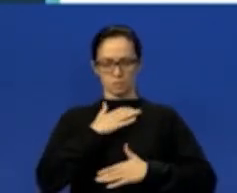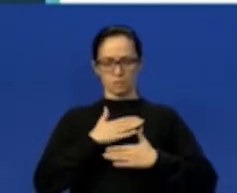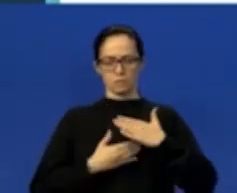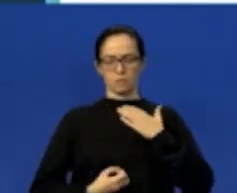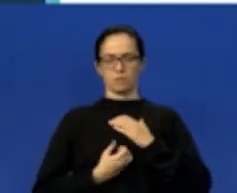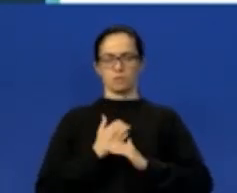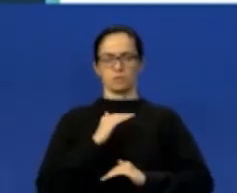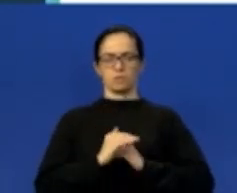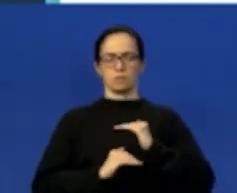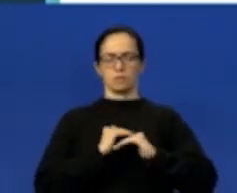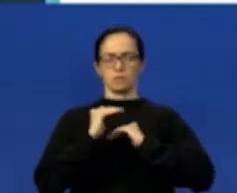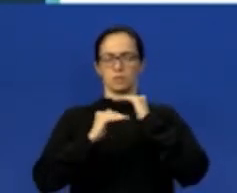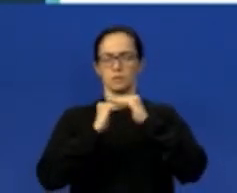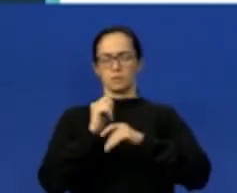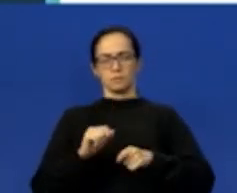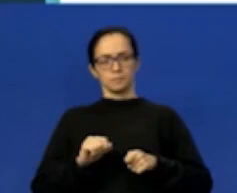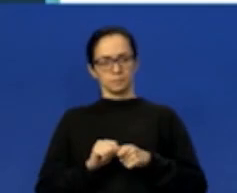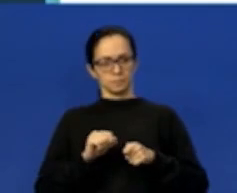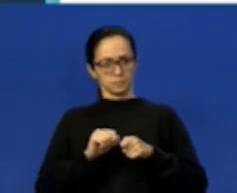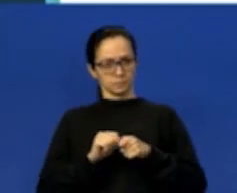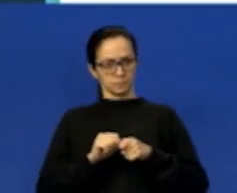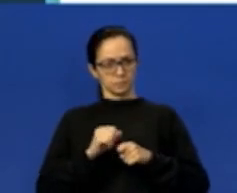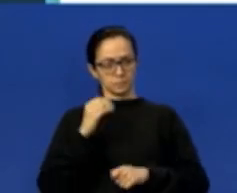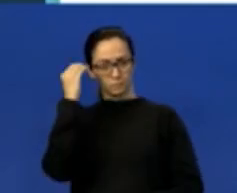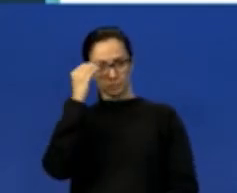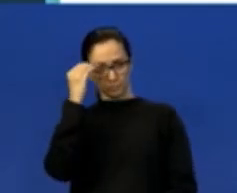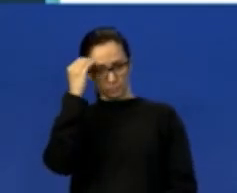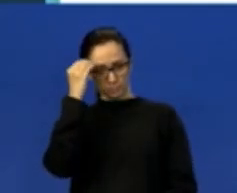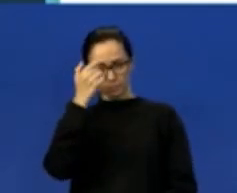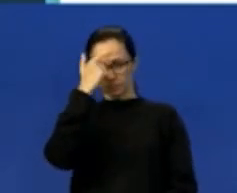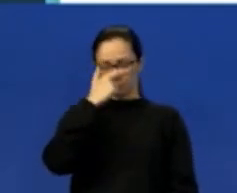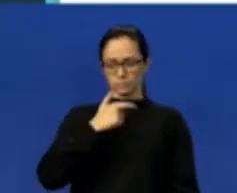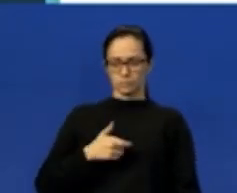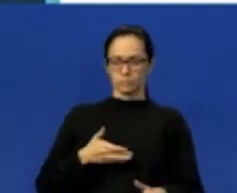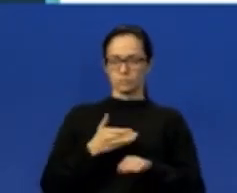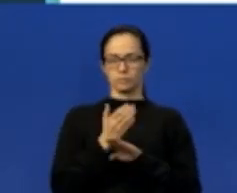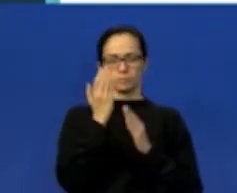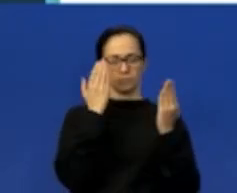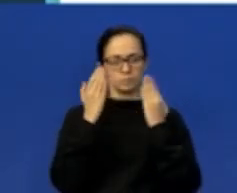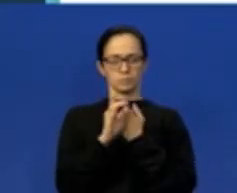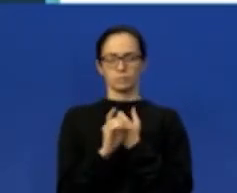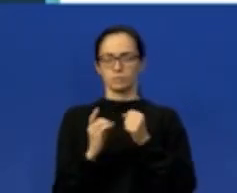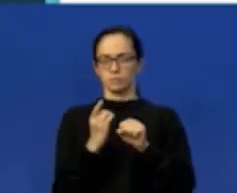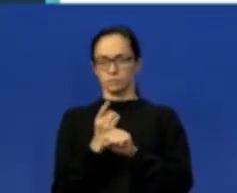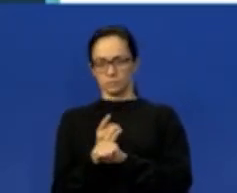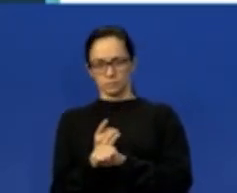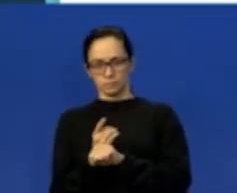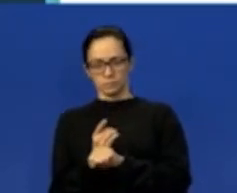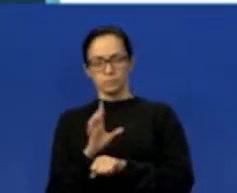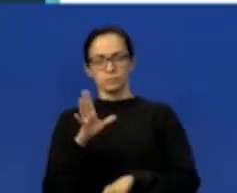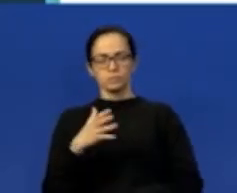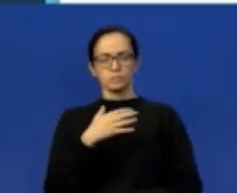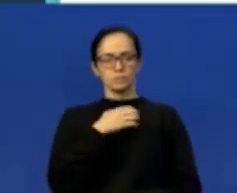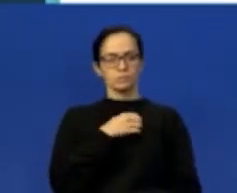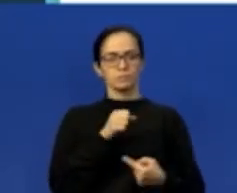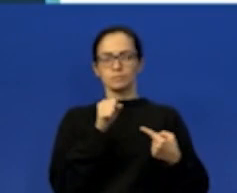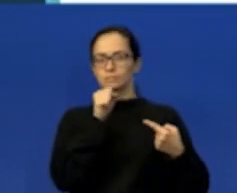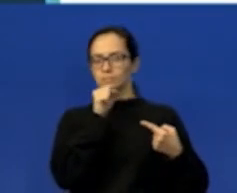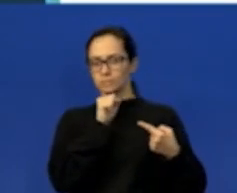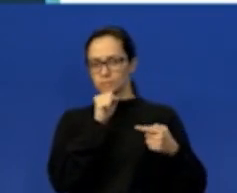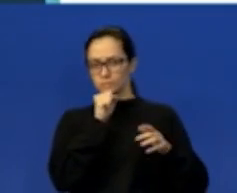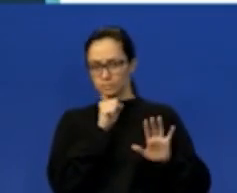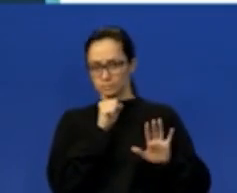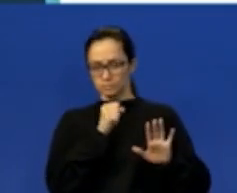do desenvolvimento humano, o cognitivo, físico e psicossocial. Obviamente, quando você está trabalhando com idoso, a gente não